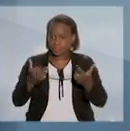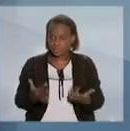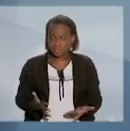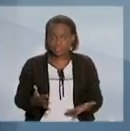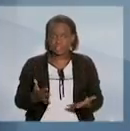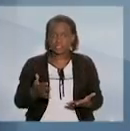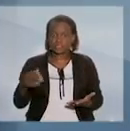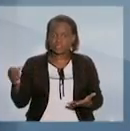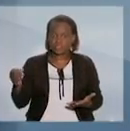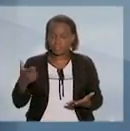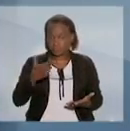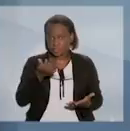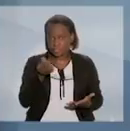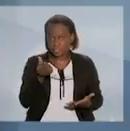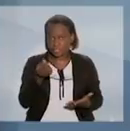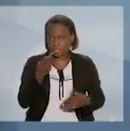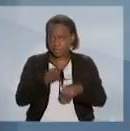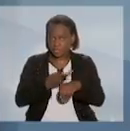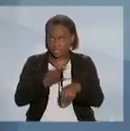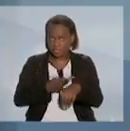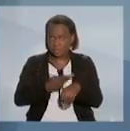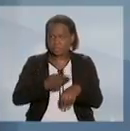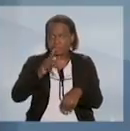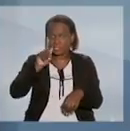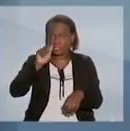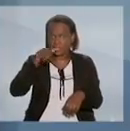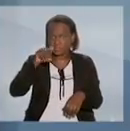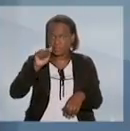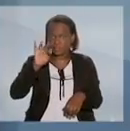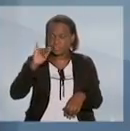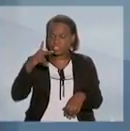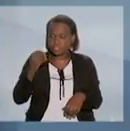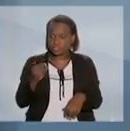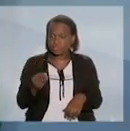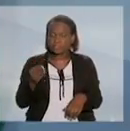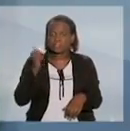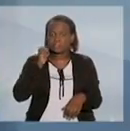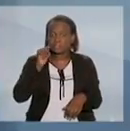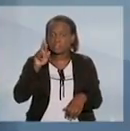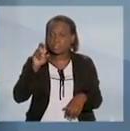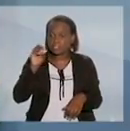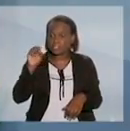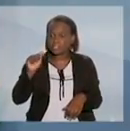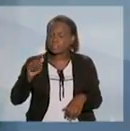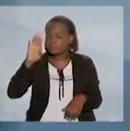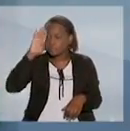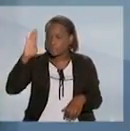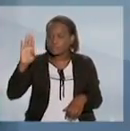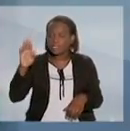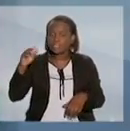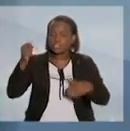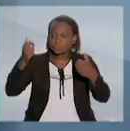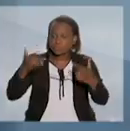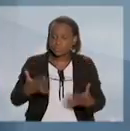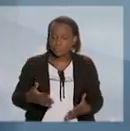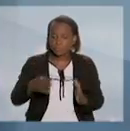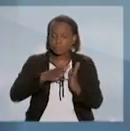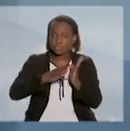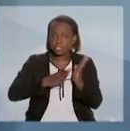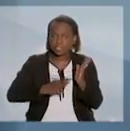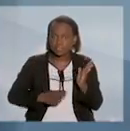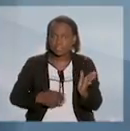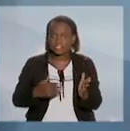um pouquinho sobre essa edição de 2016 do Prêmio Ministro Gama Filho, Rosa, quais foram os principais aspectos tratados